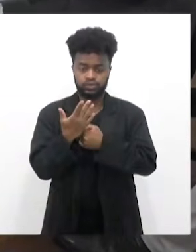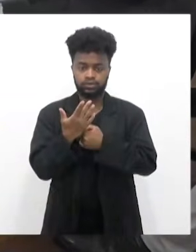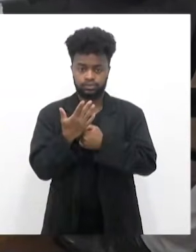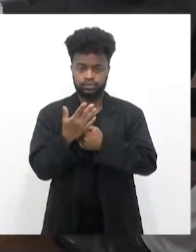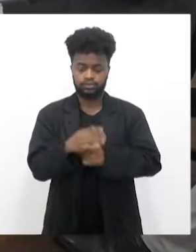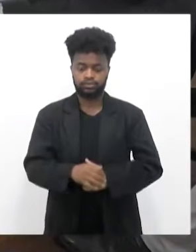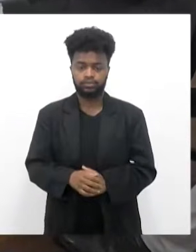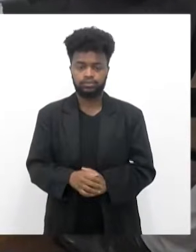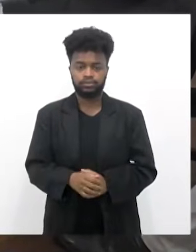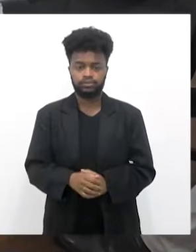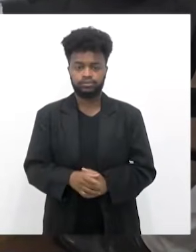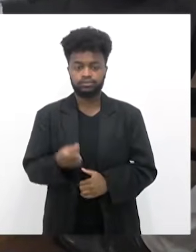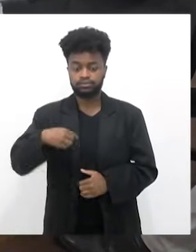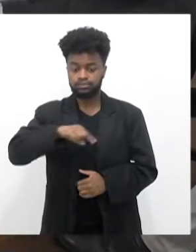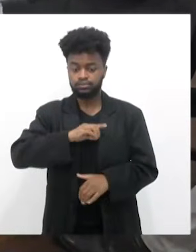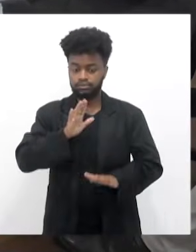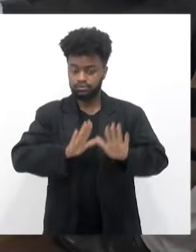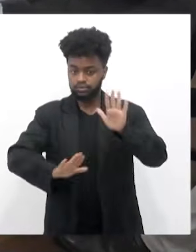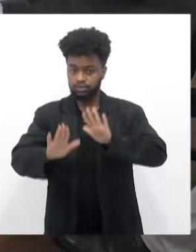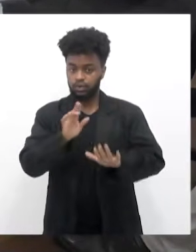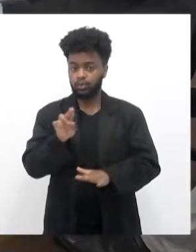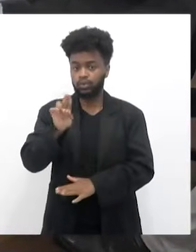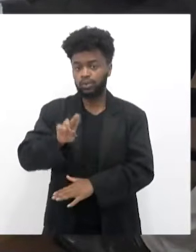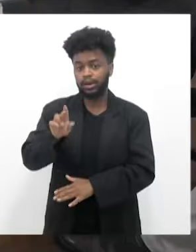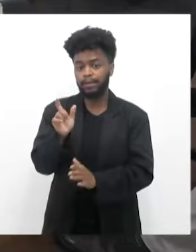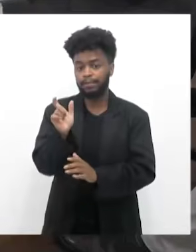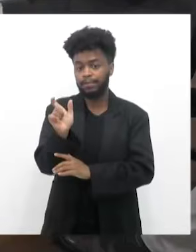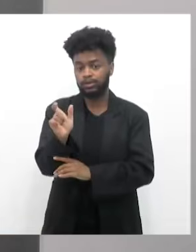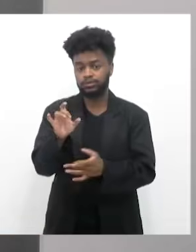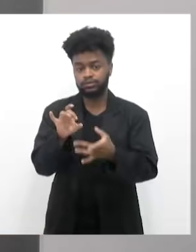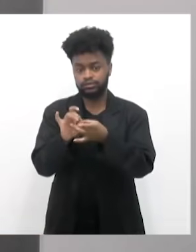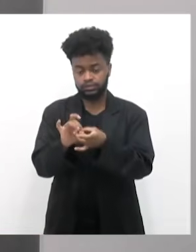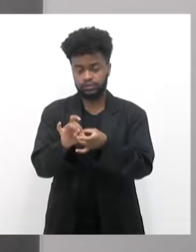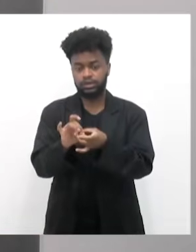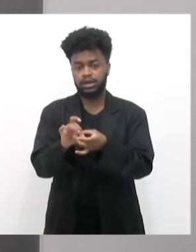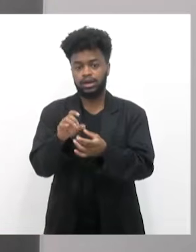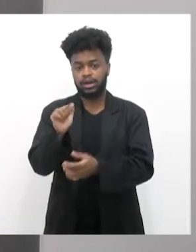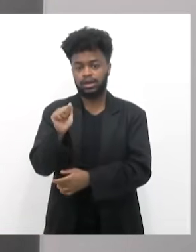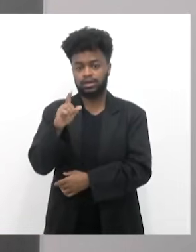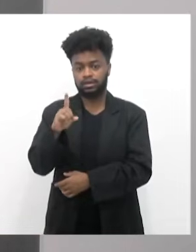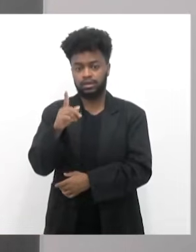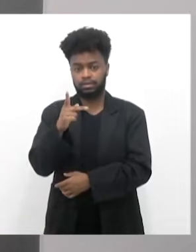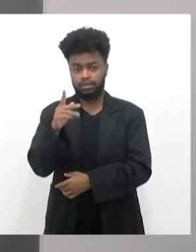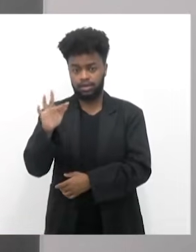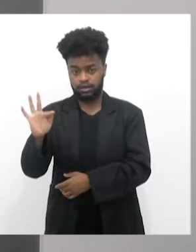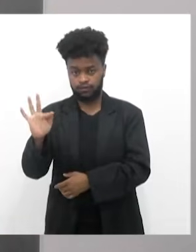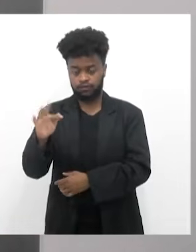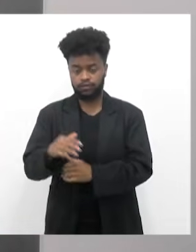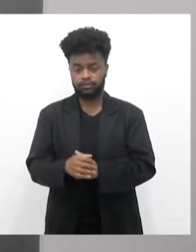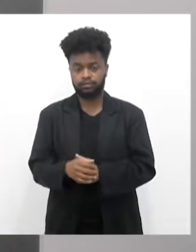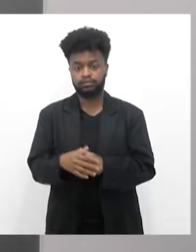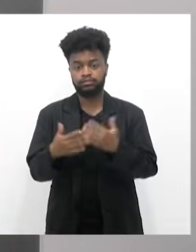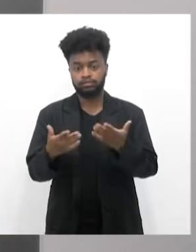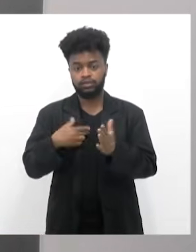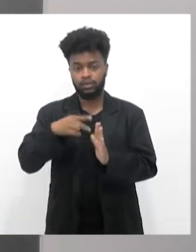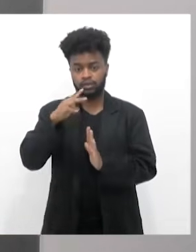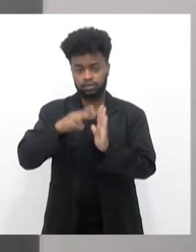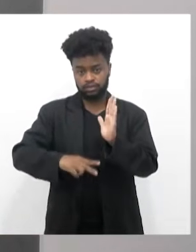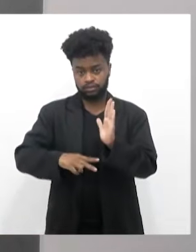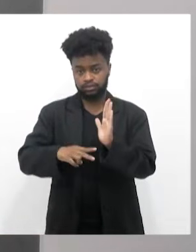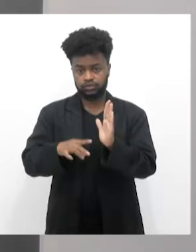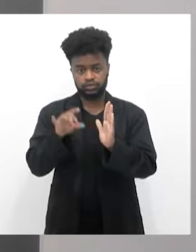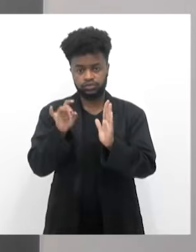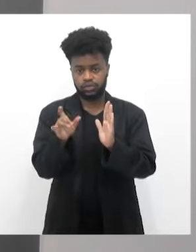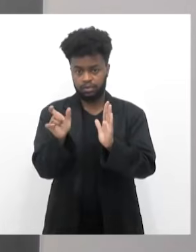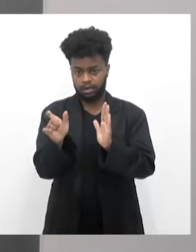sentido. Eu utilizei o exato termo que está numa ADPF. E aí passo a ler aqui brevemente só o termo para que